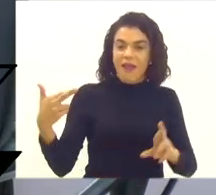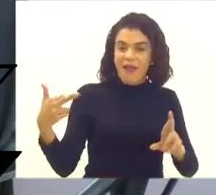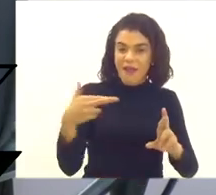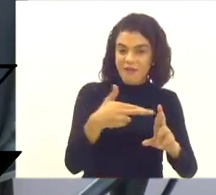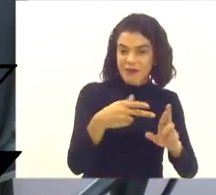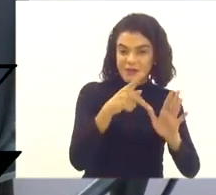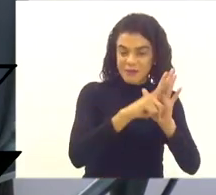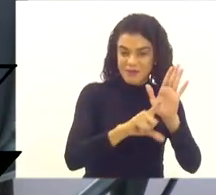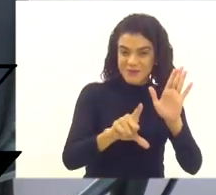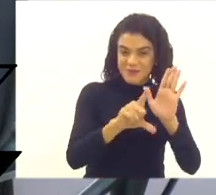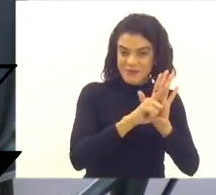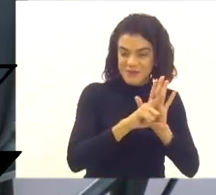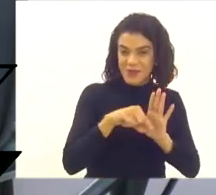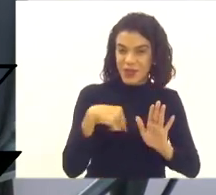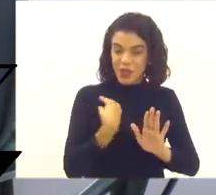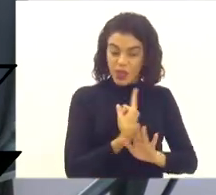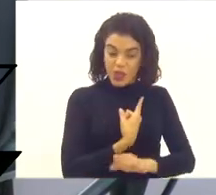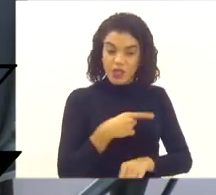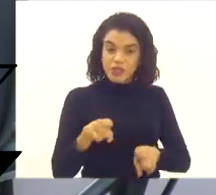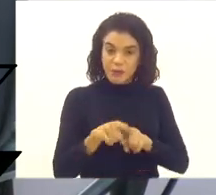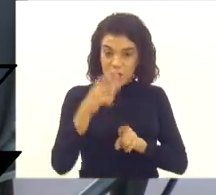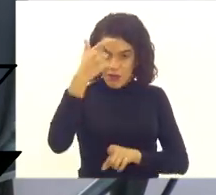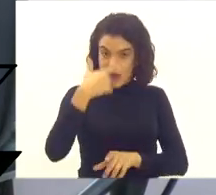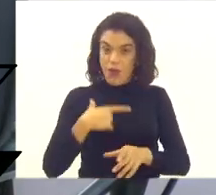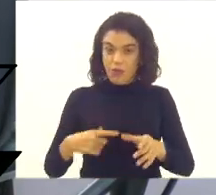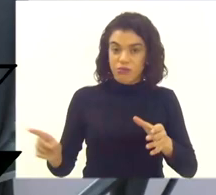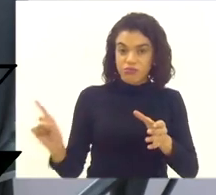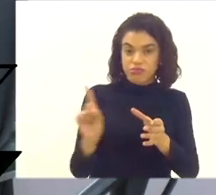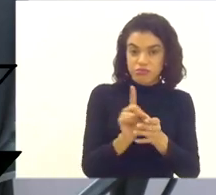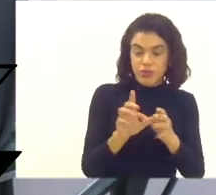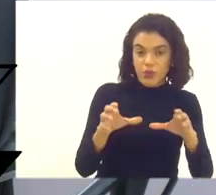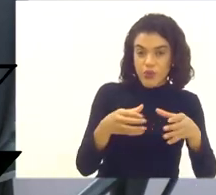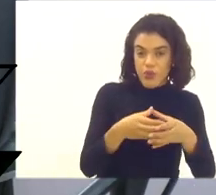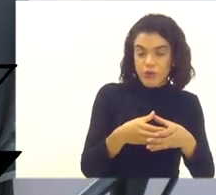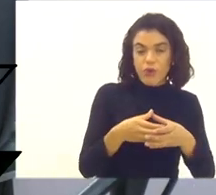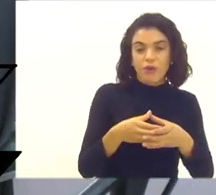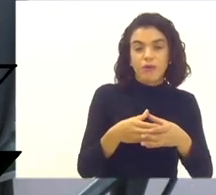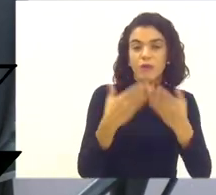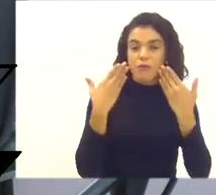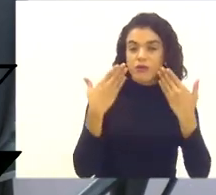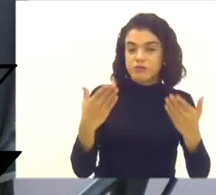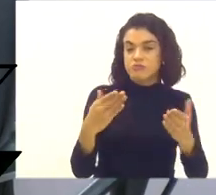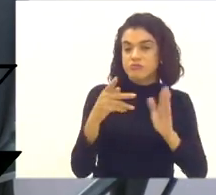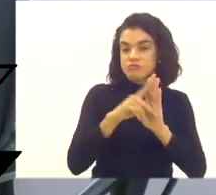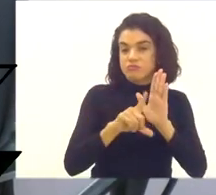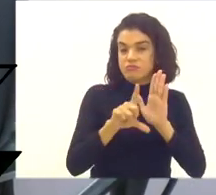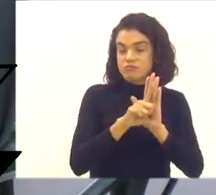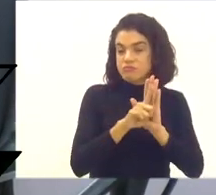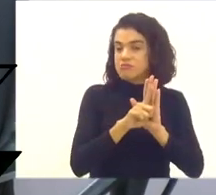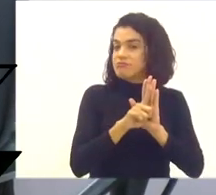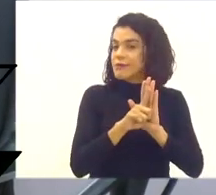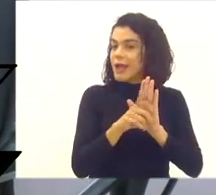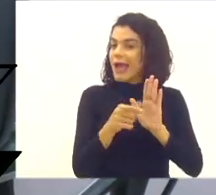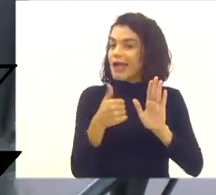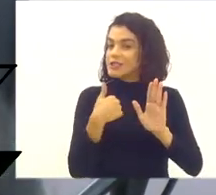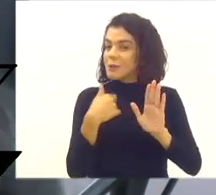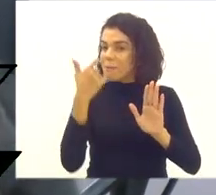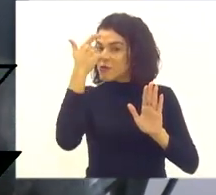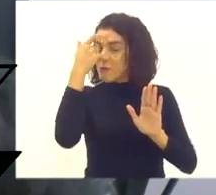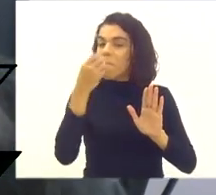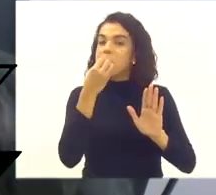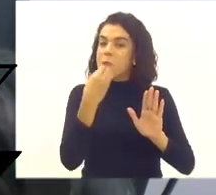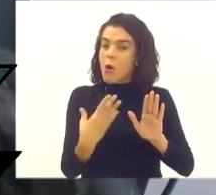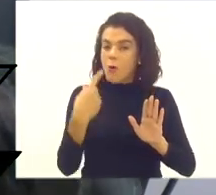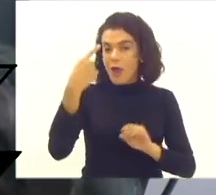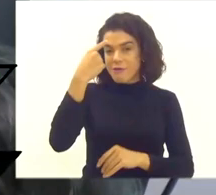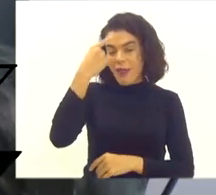ao projeto e todas nós eu quero me incluir nesse grupo todas nós um dia apresentamos um projeto que em tese achávamos que era uma boa